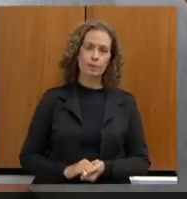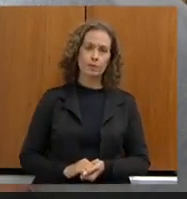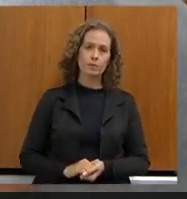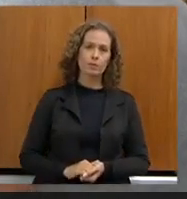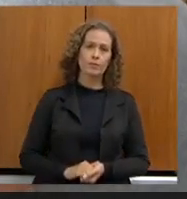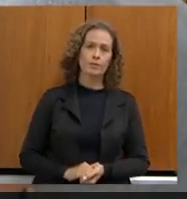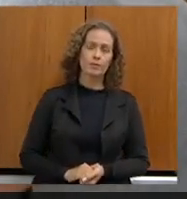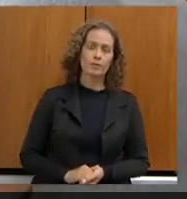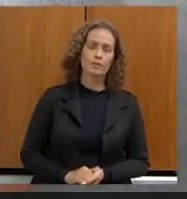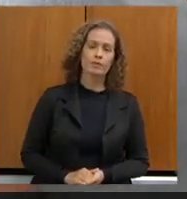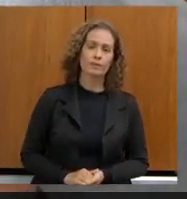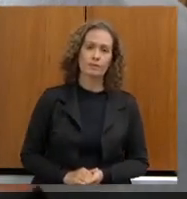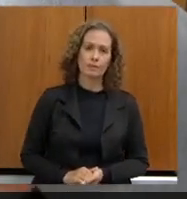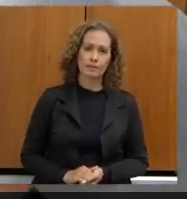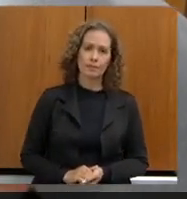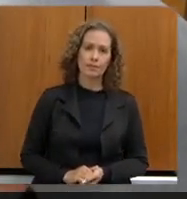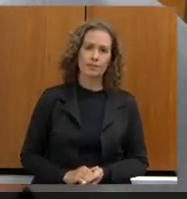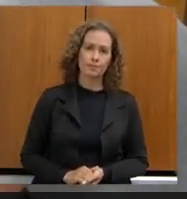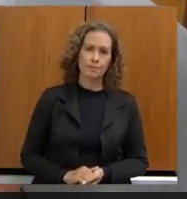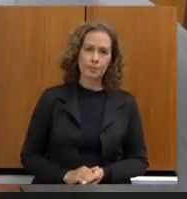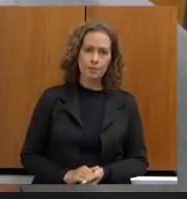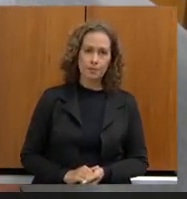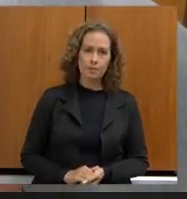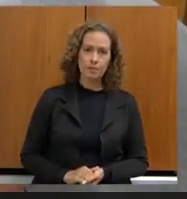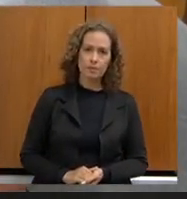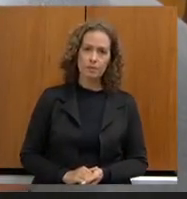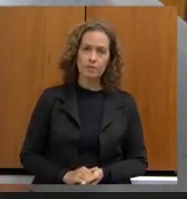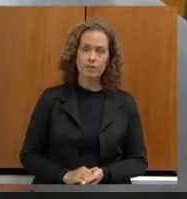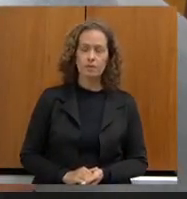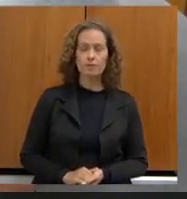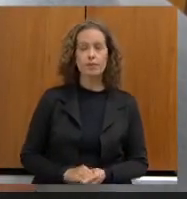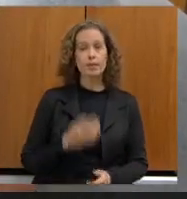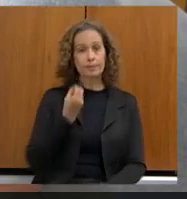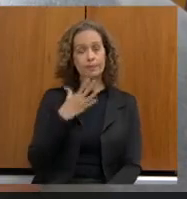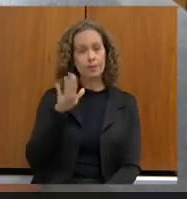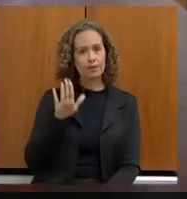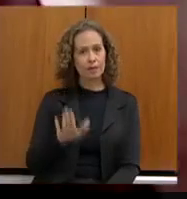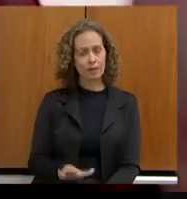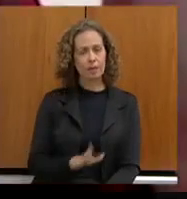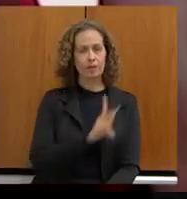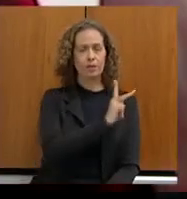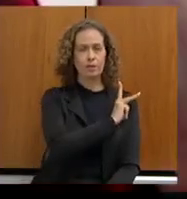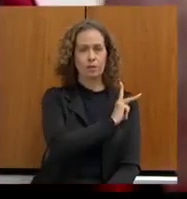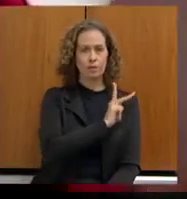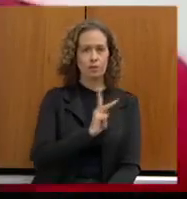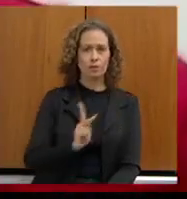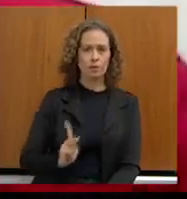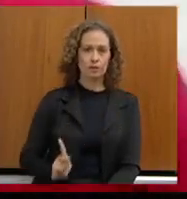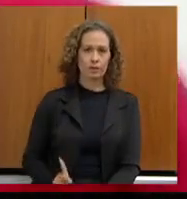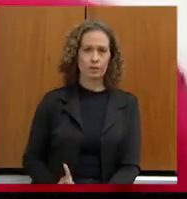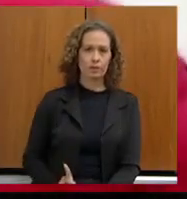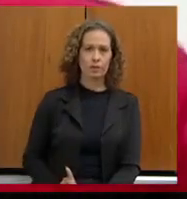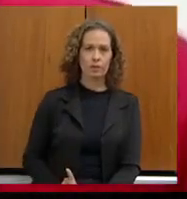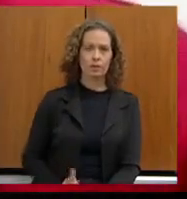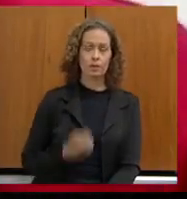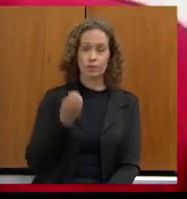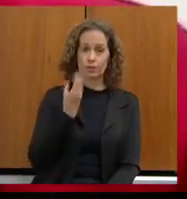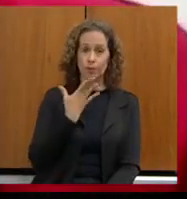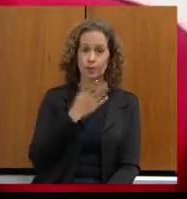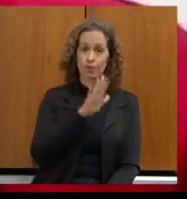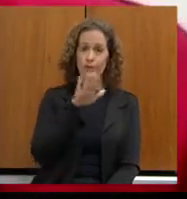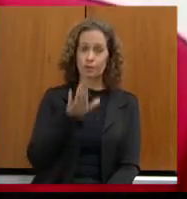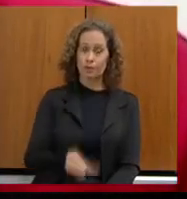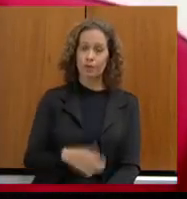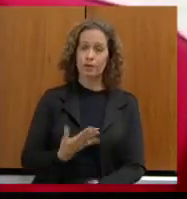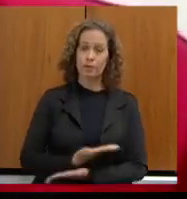o presidente vossa excelência' a palavra Oi boa tarde pode assisti-lo terra todo